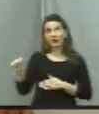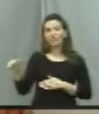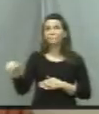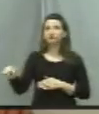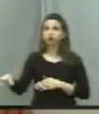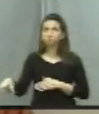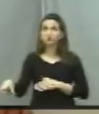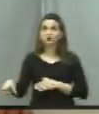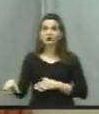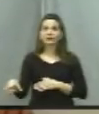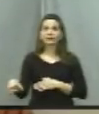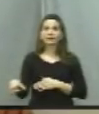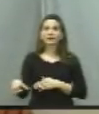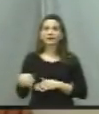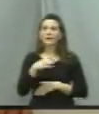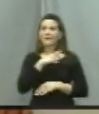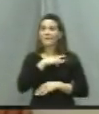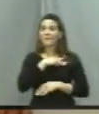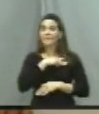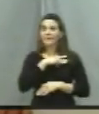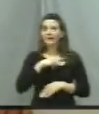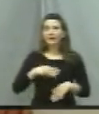o Vale Cultura,